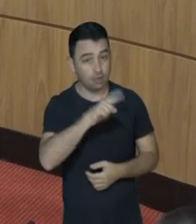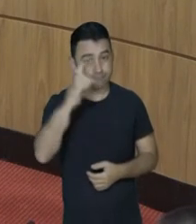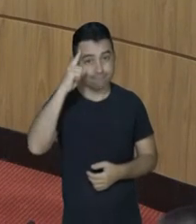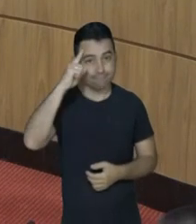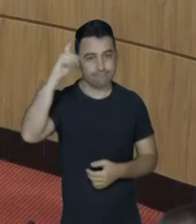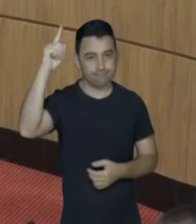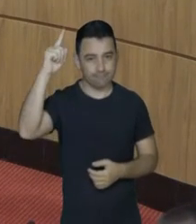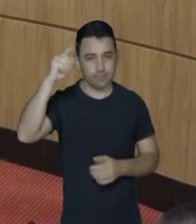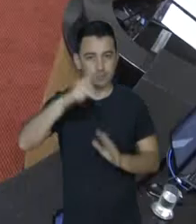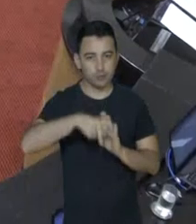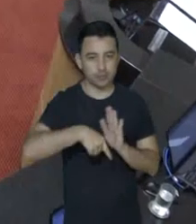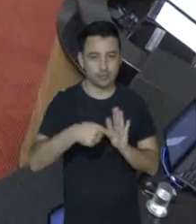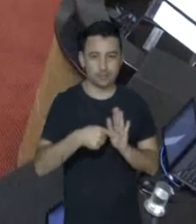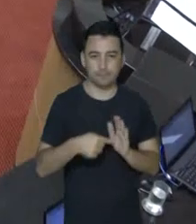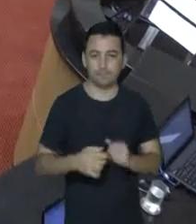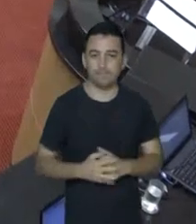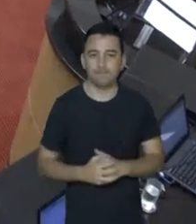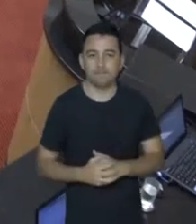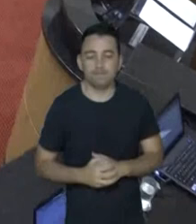do projeto.